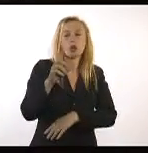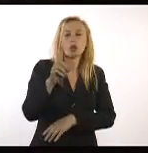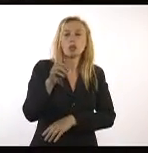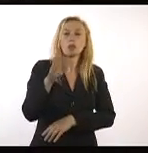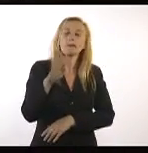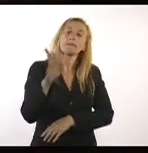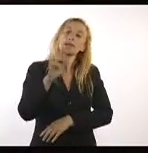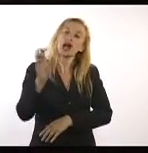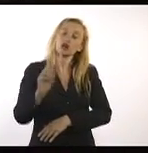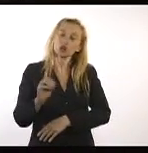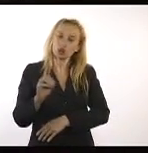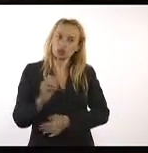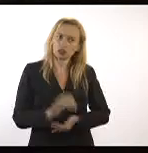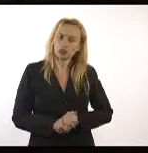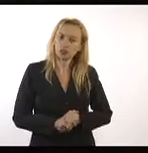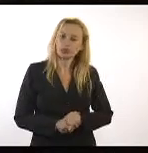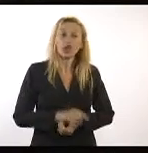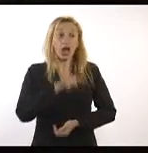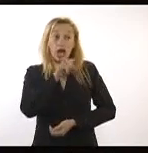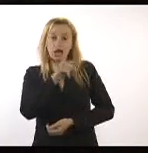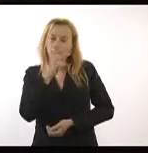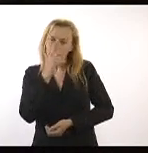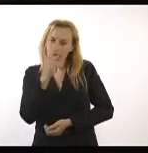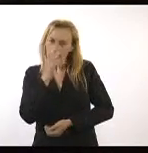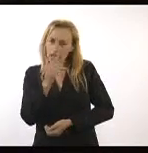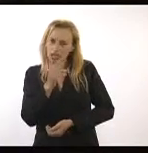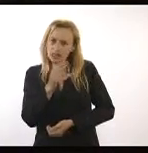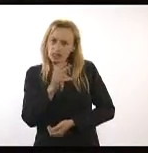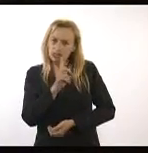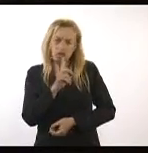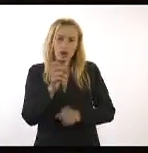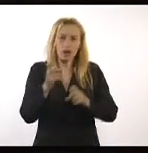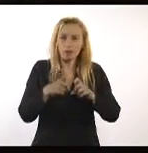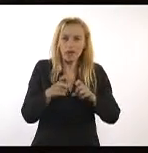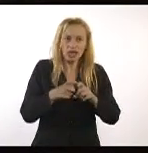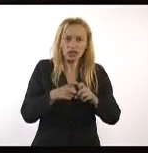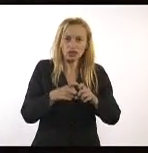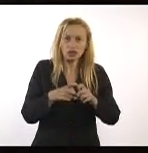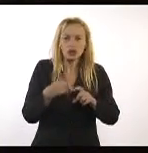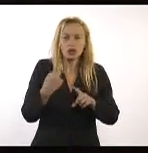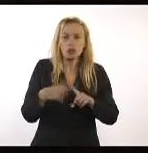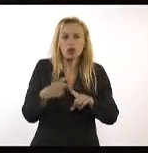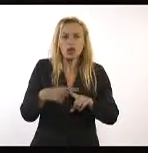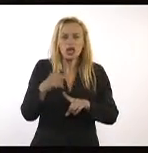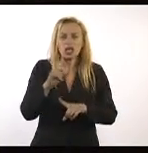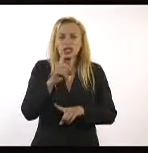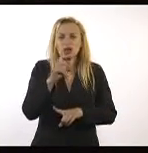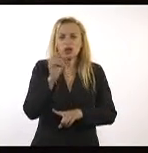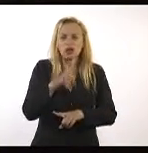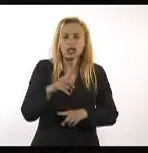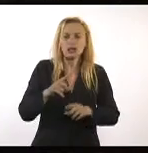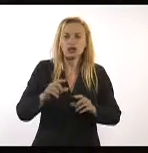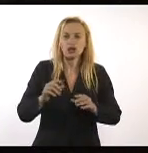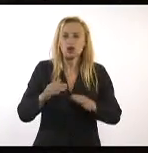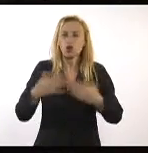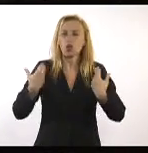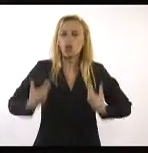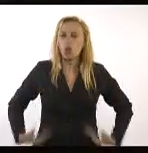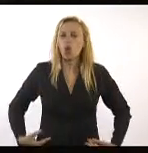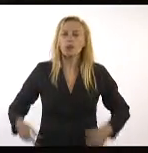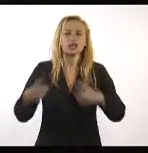varella que ali pelo que me parece eu não estava como médico porque não estava com nenhum equipamento